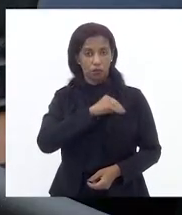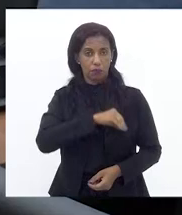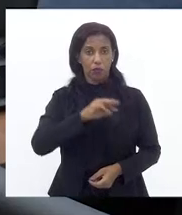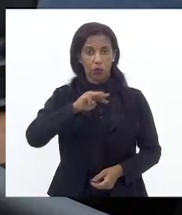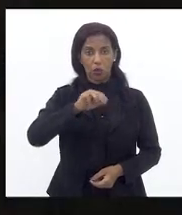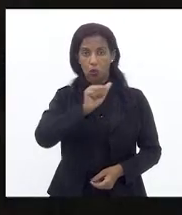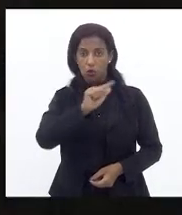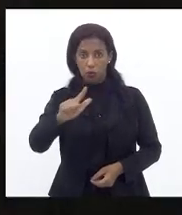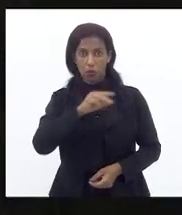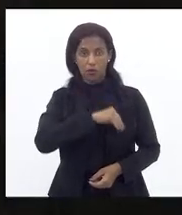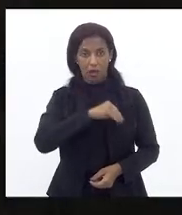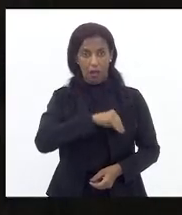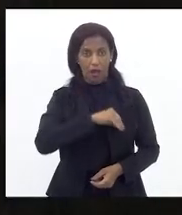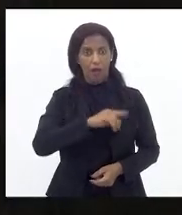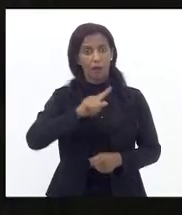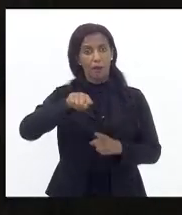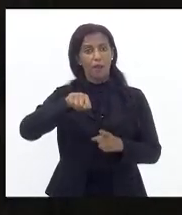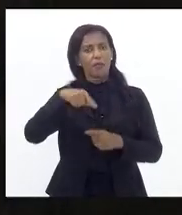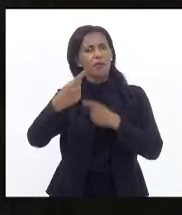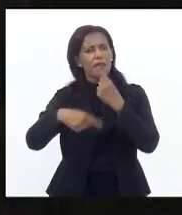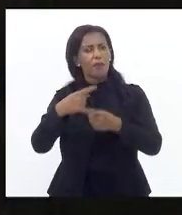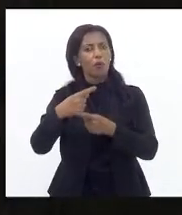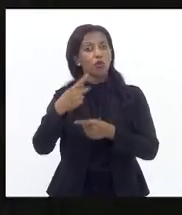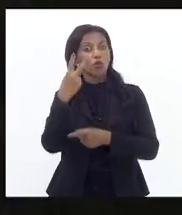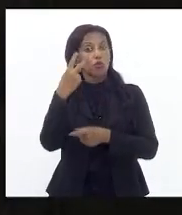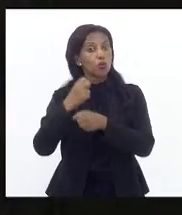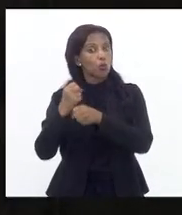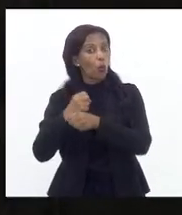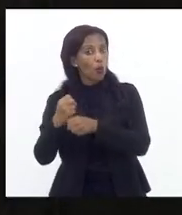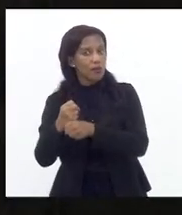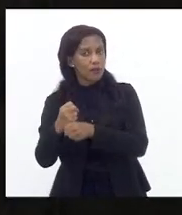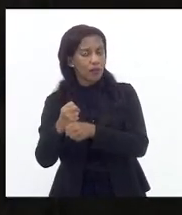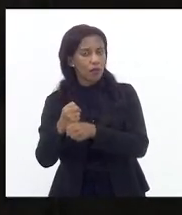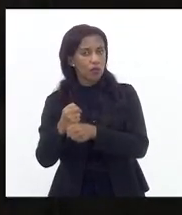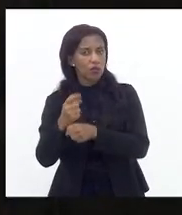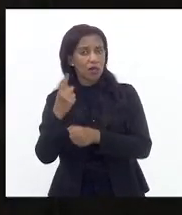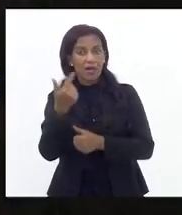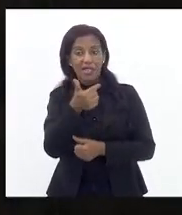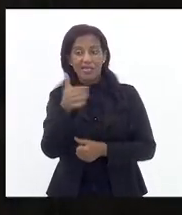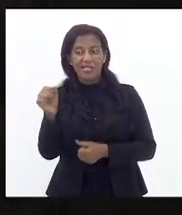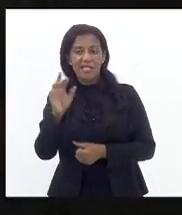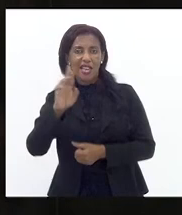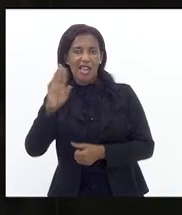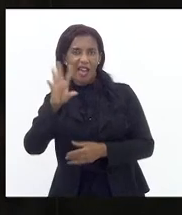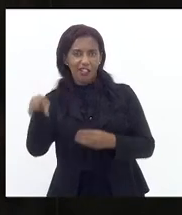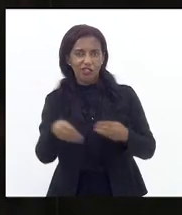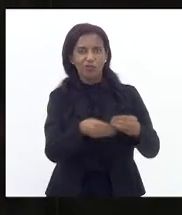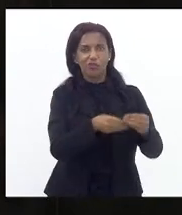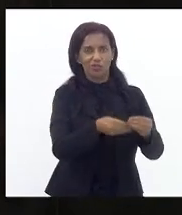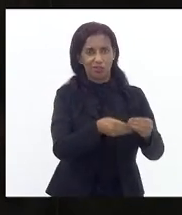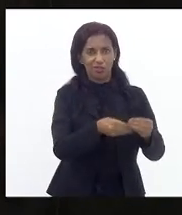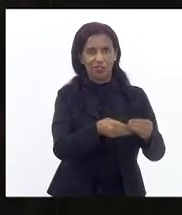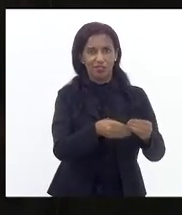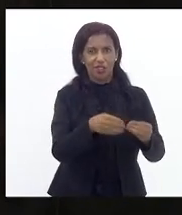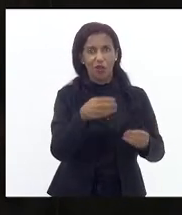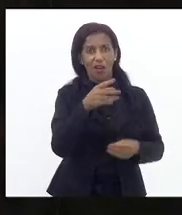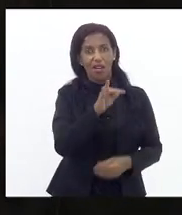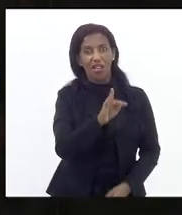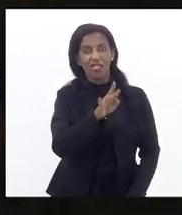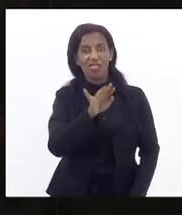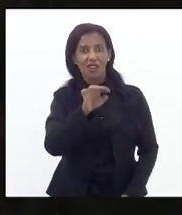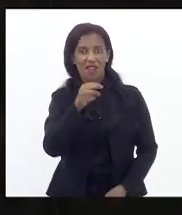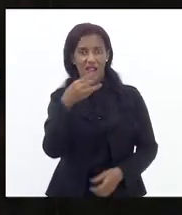ele ganha de triênio mas sem reais não é cortando sem reagir dele que vai tirar o vidro buraco